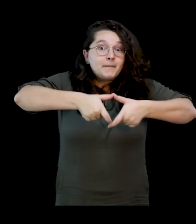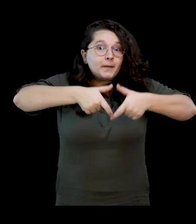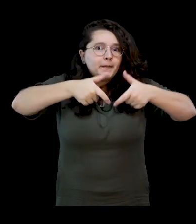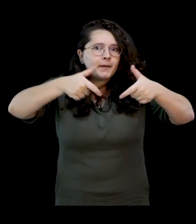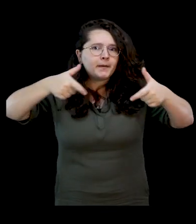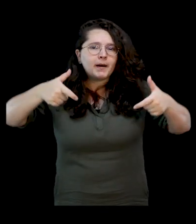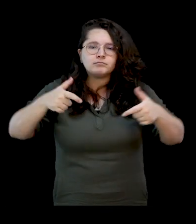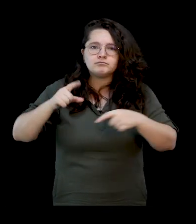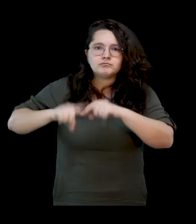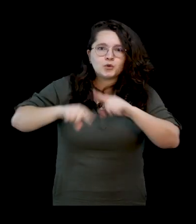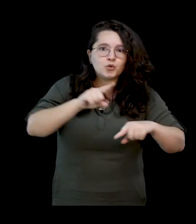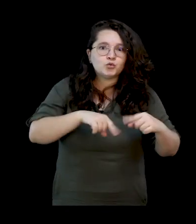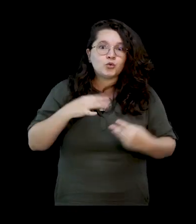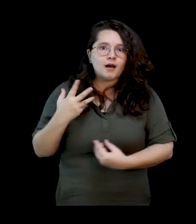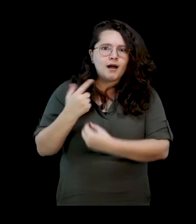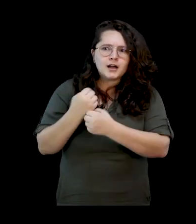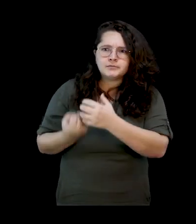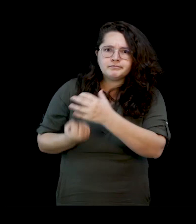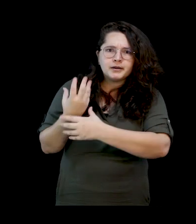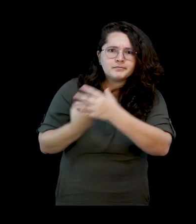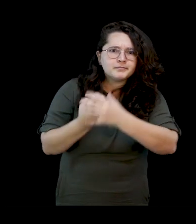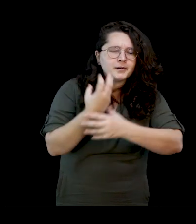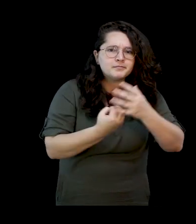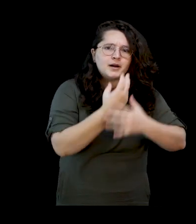da quantidade de produtos culturais